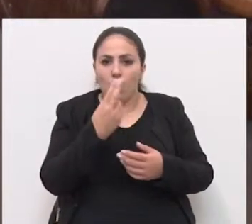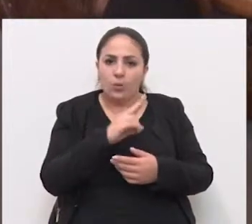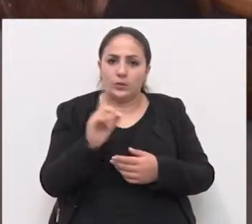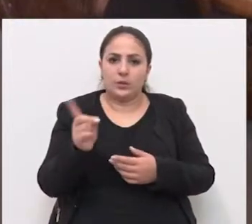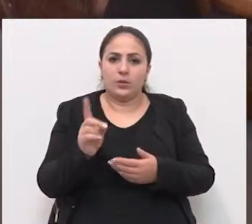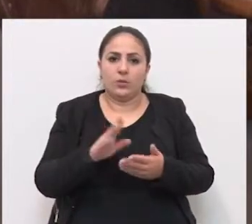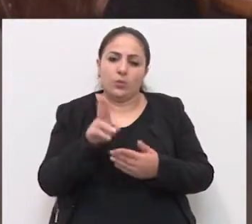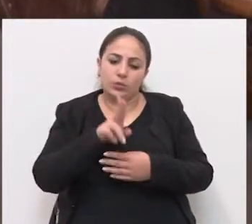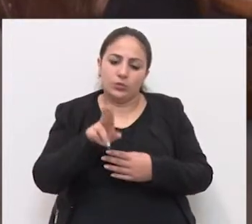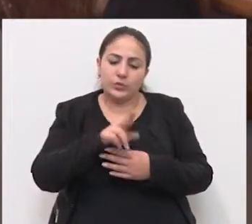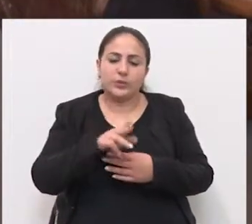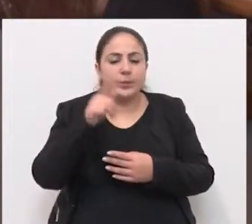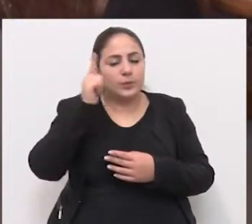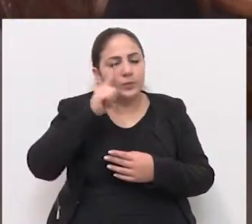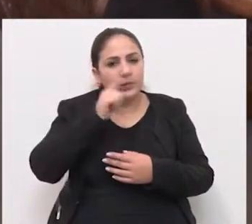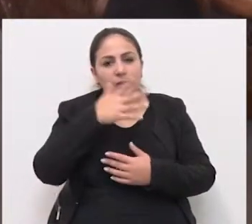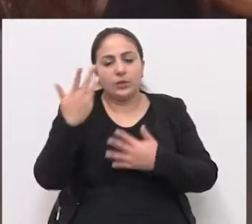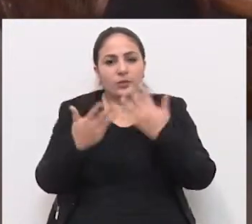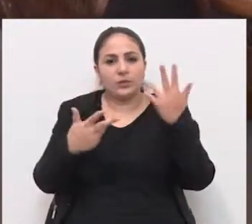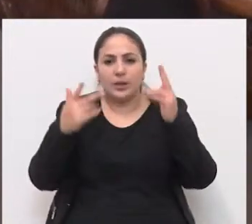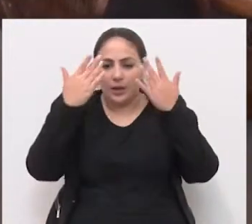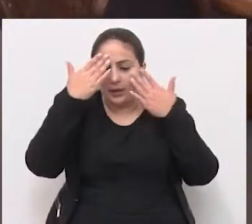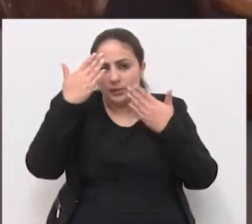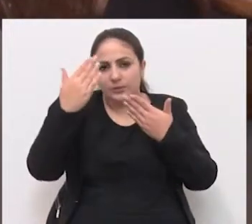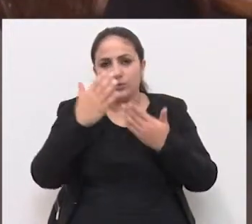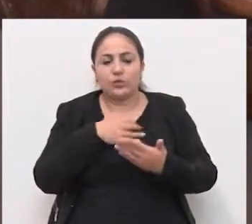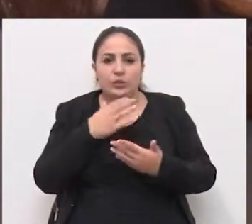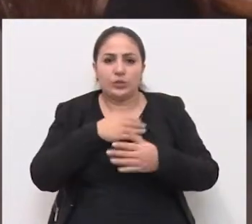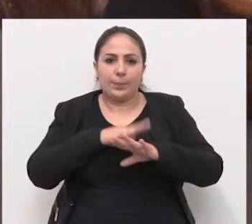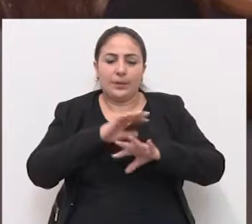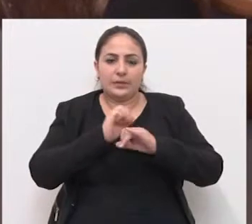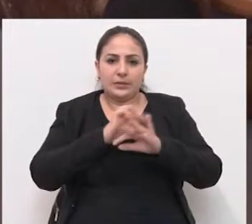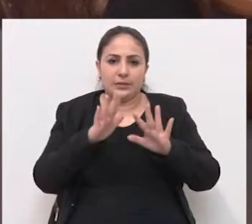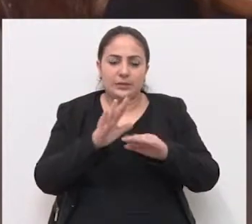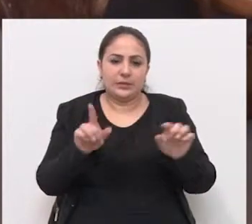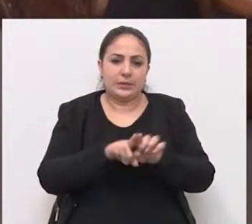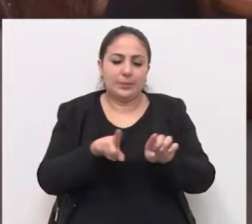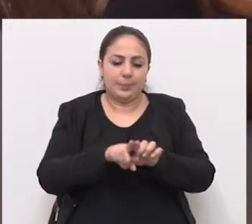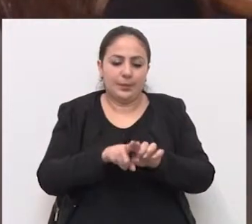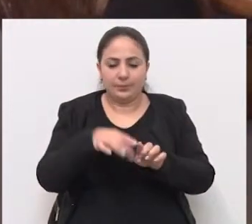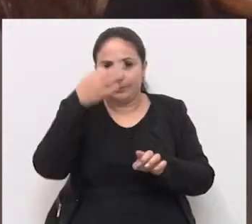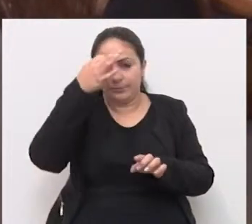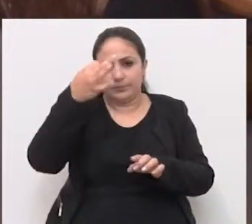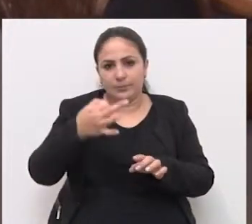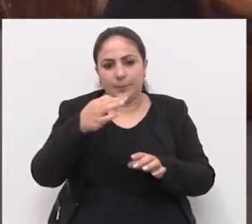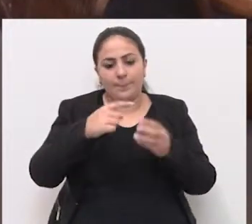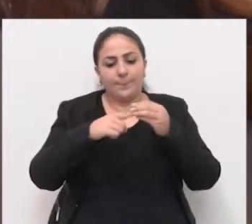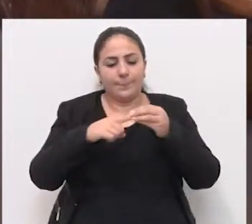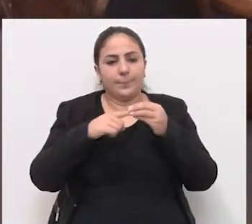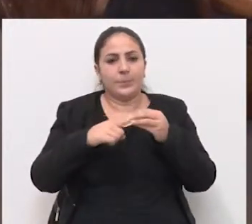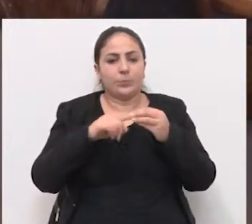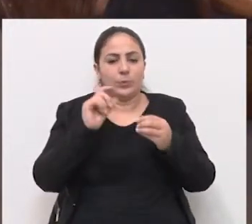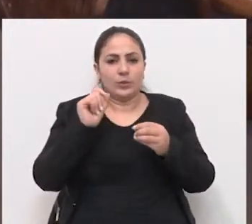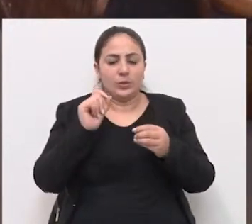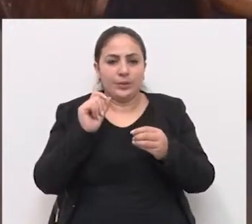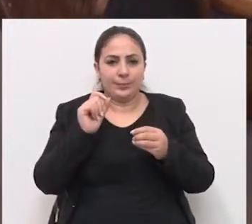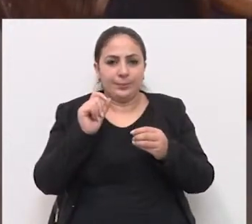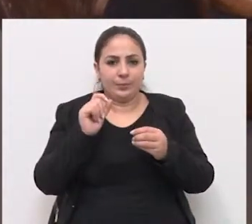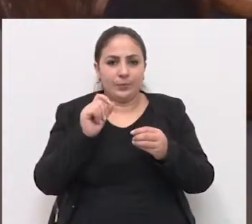use outros mecanismos, fazendo com que realmente a natureza agradeça de uma forma mais eficiente, principalmente